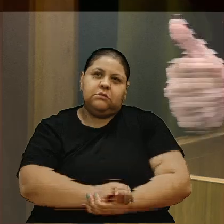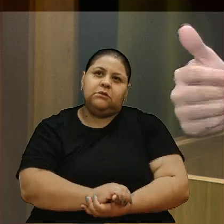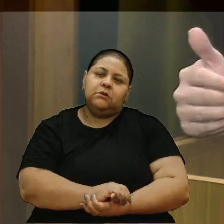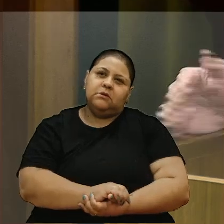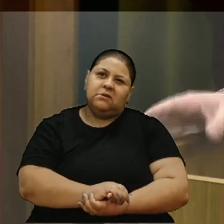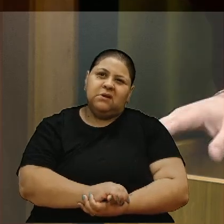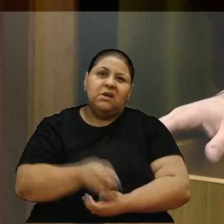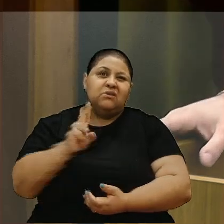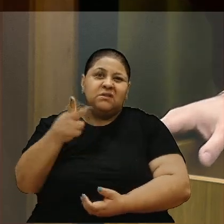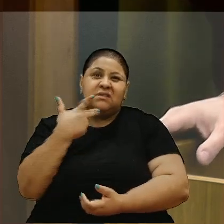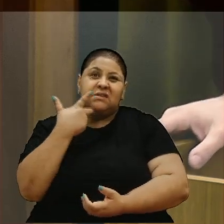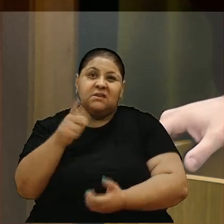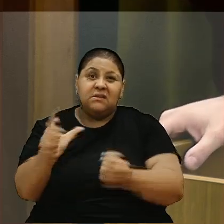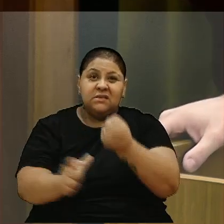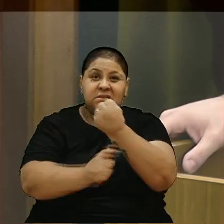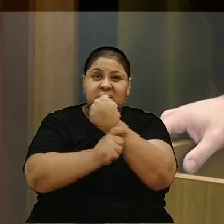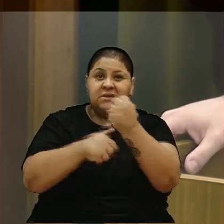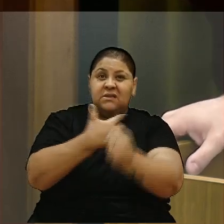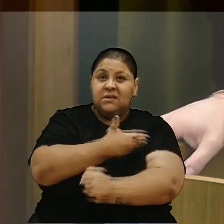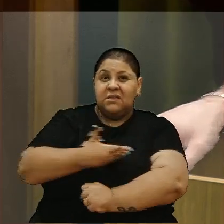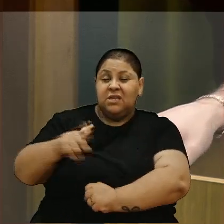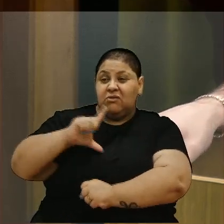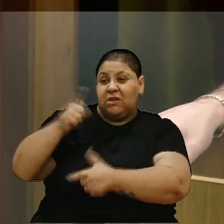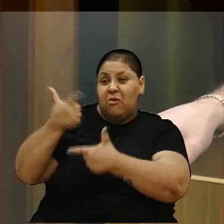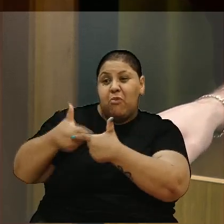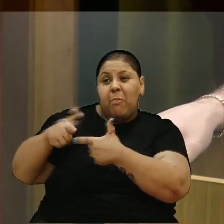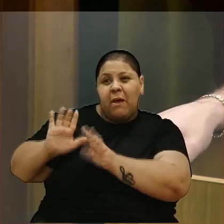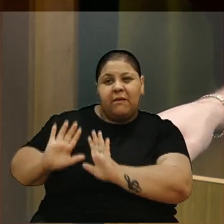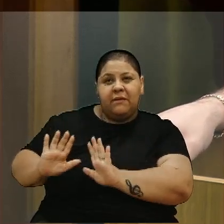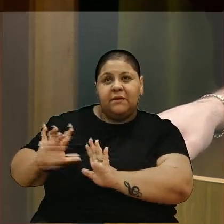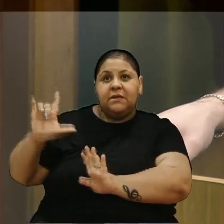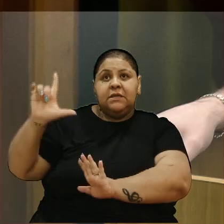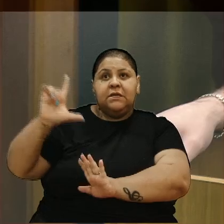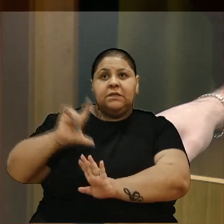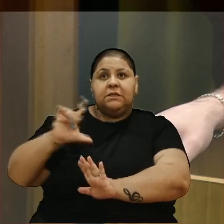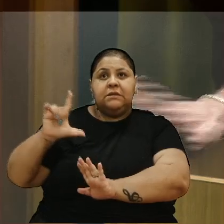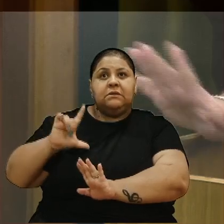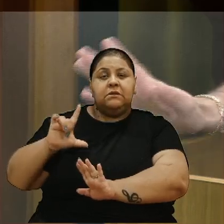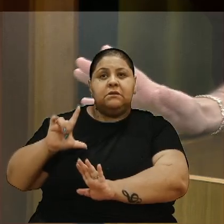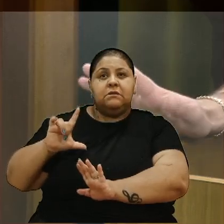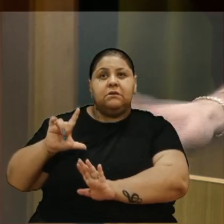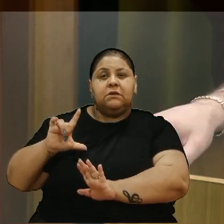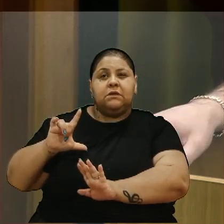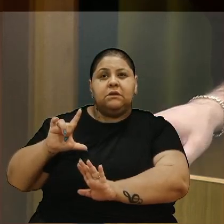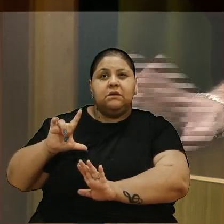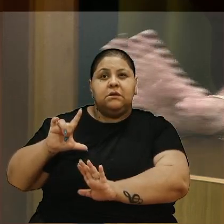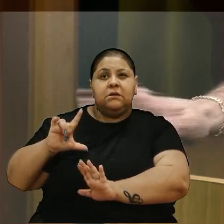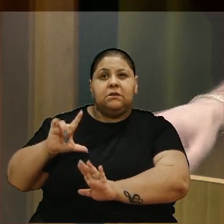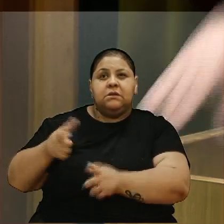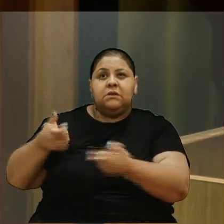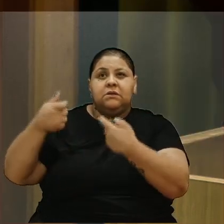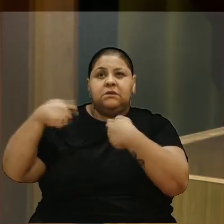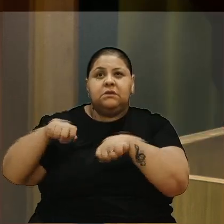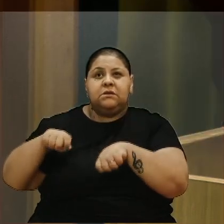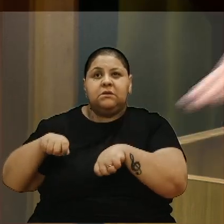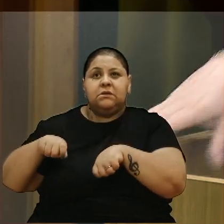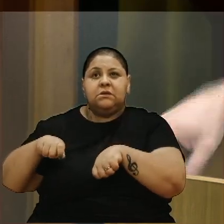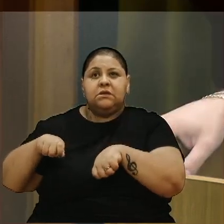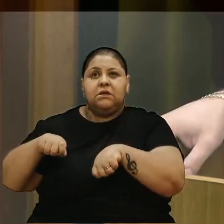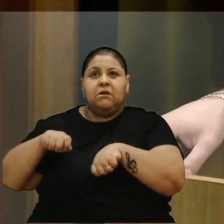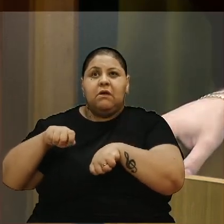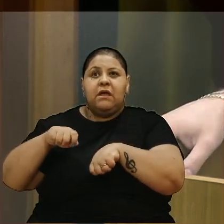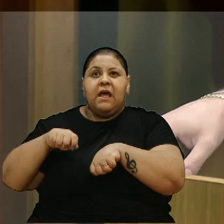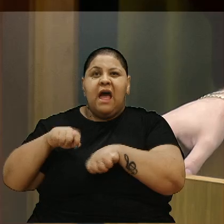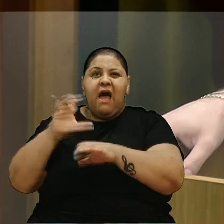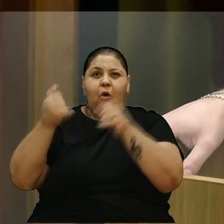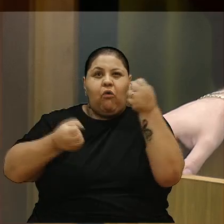Eu sempre digo, para a segurança pública não se tem problema quanto a isso. Se tem sirene e giroflex, se precisar de urgência e emergência, liga e